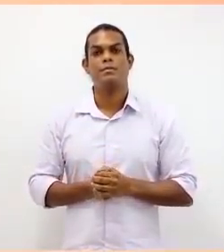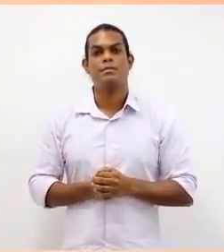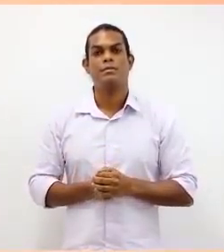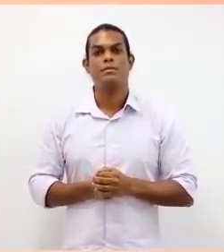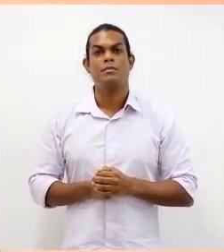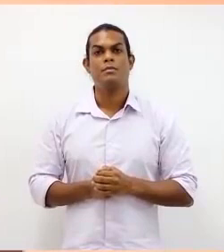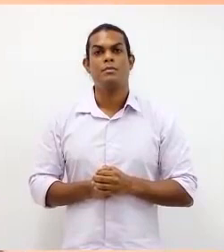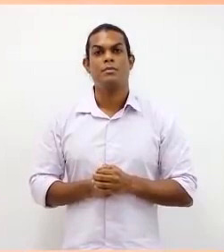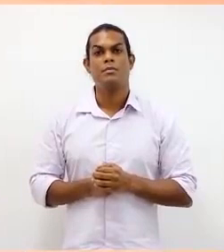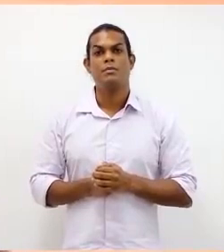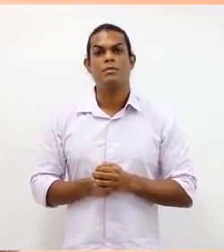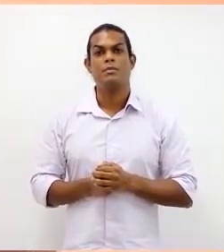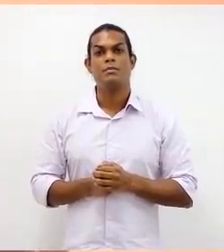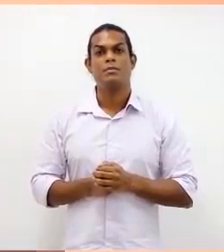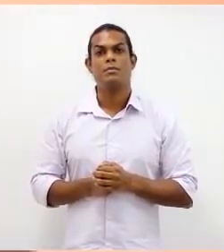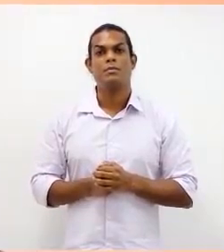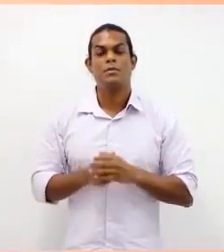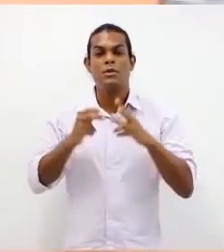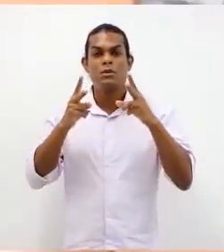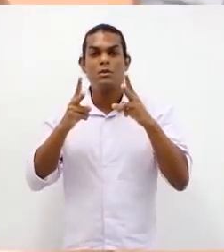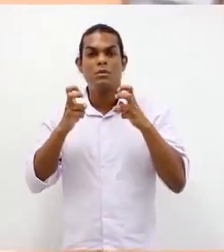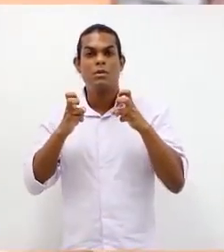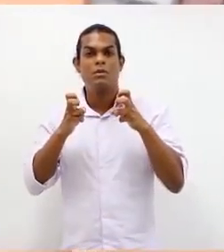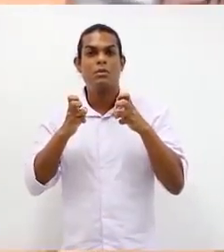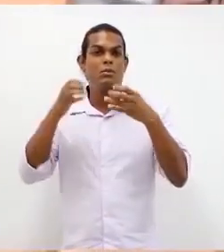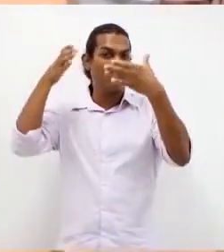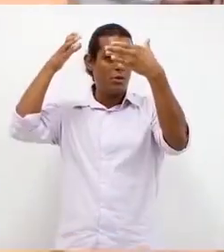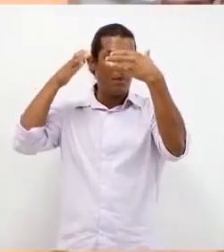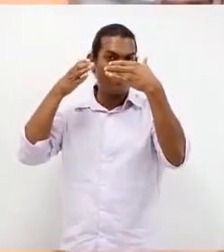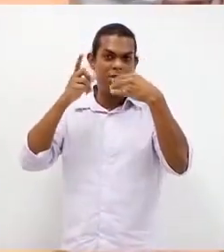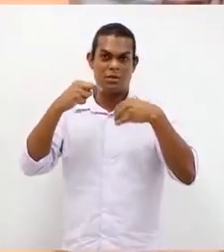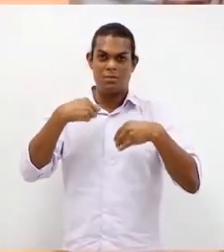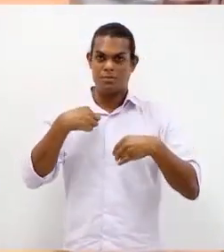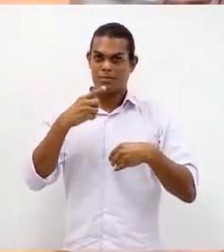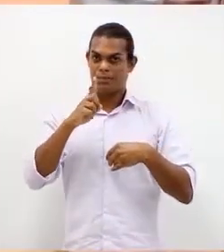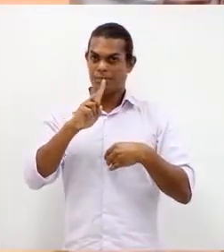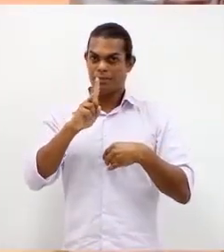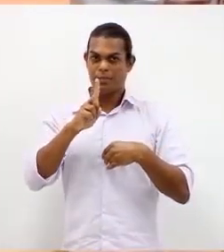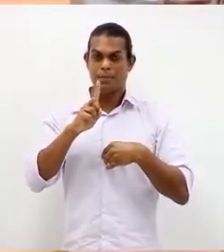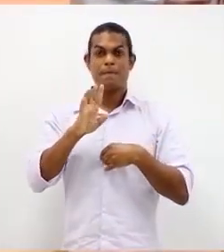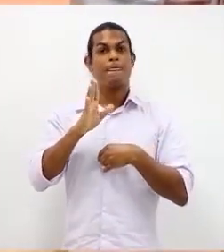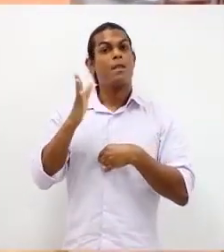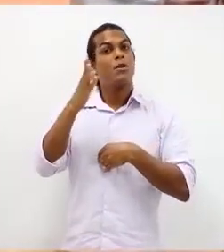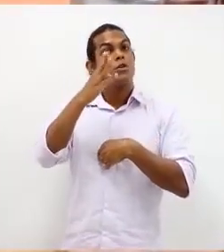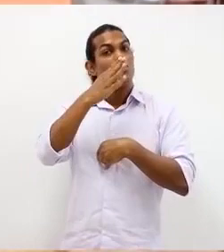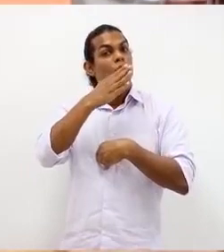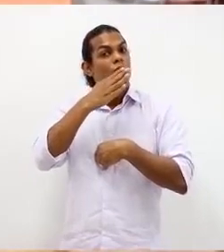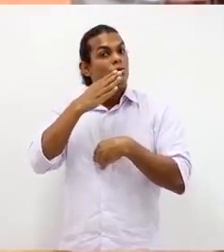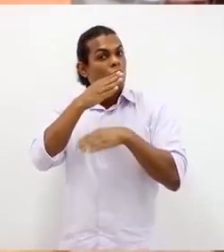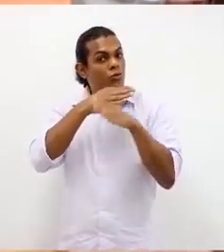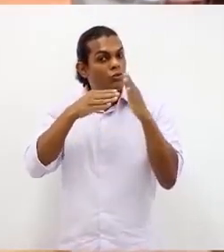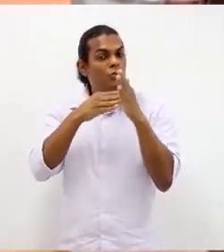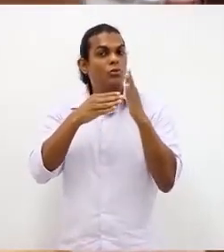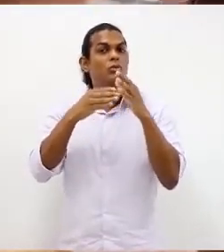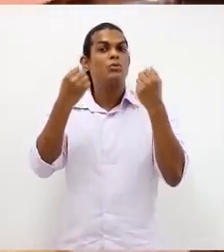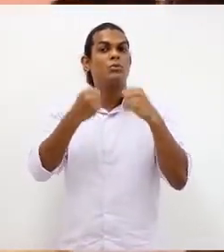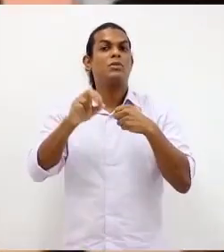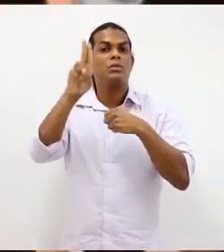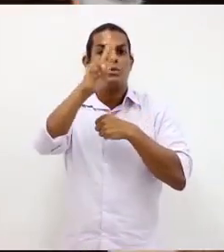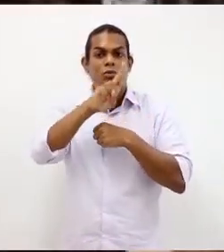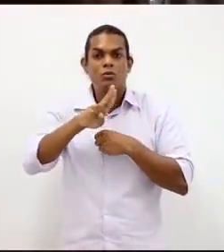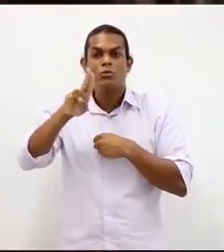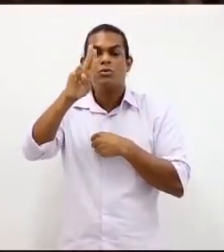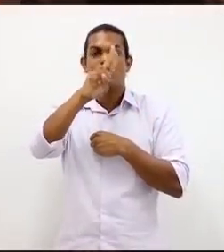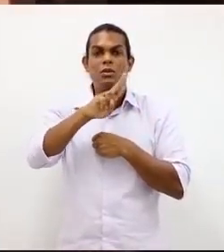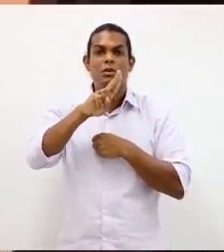E notem, o capacete não é só para mim, o capacete também vai ser para o nosso cinegrafista, e eu gostaria que ele viesse aqui à frente para mostrar que realmente